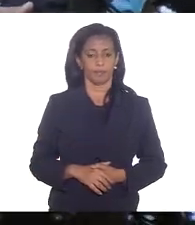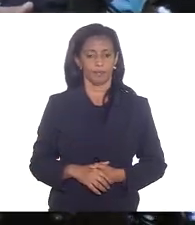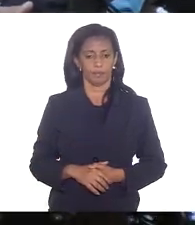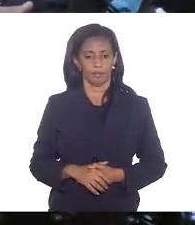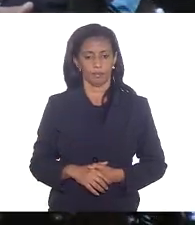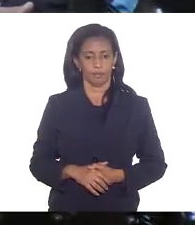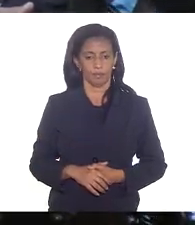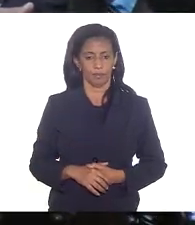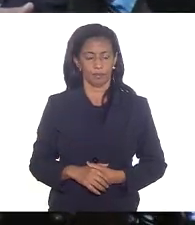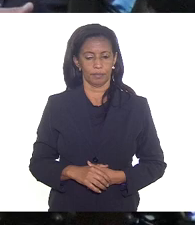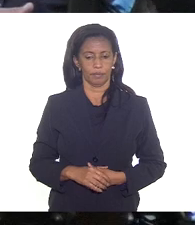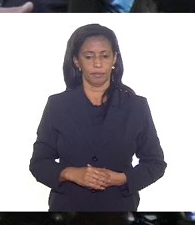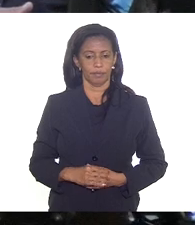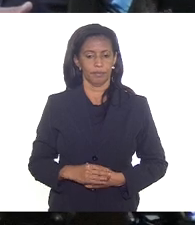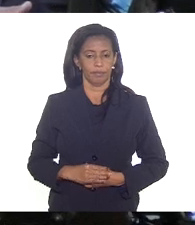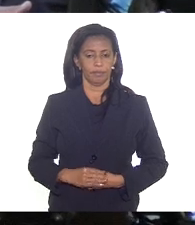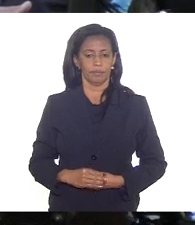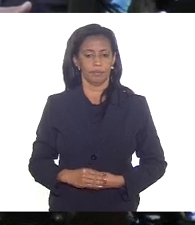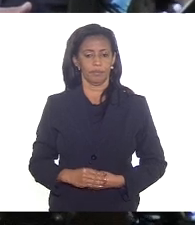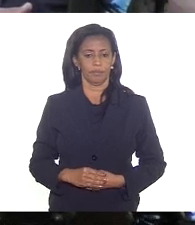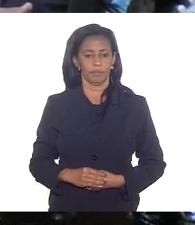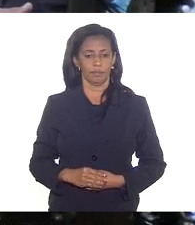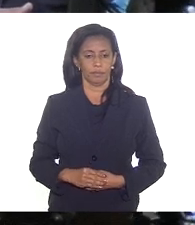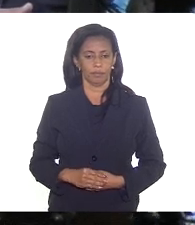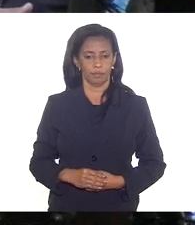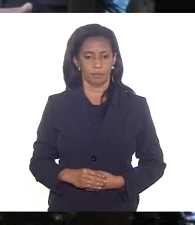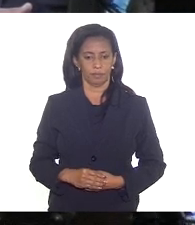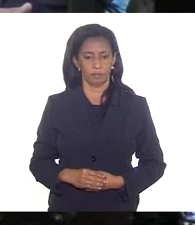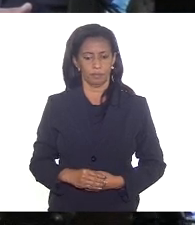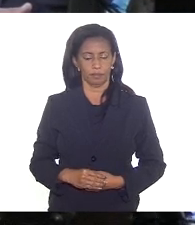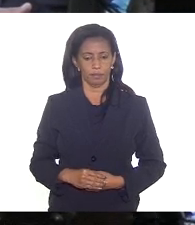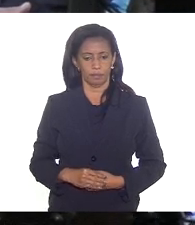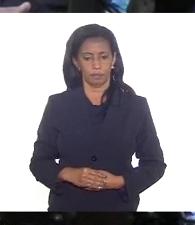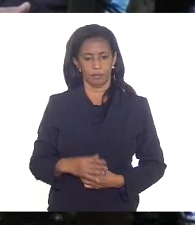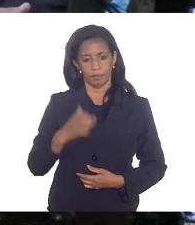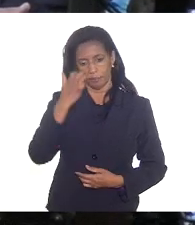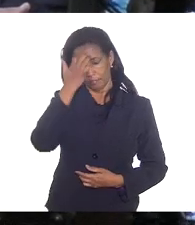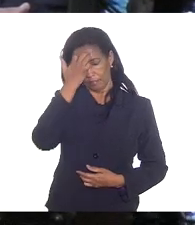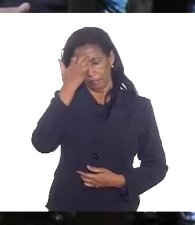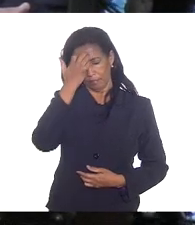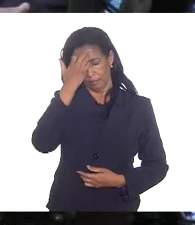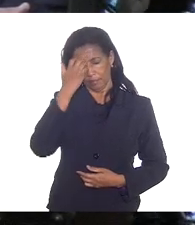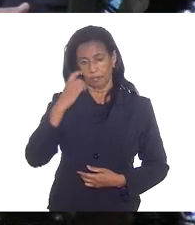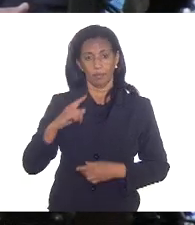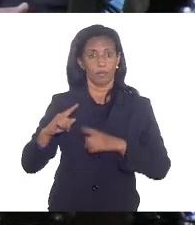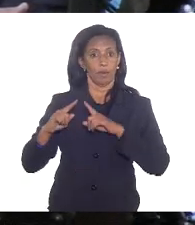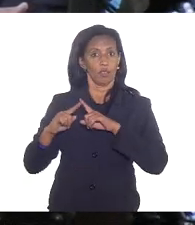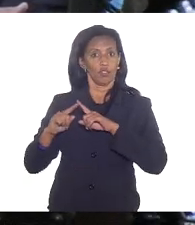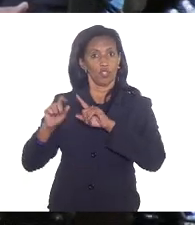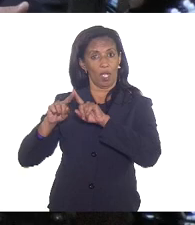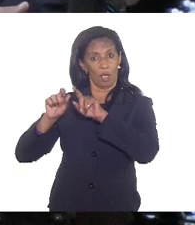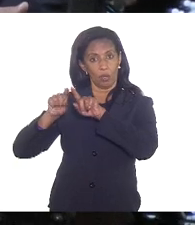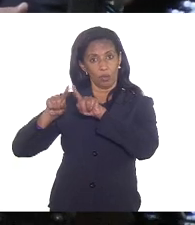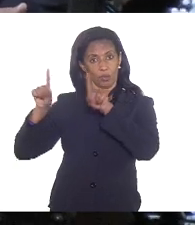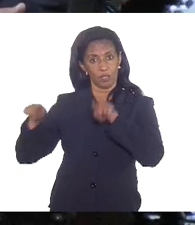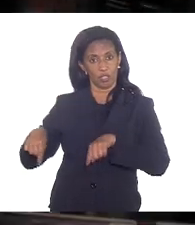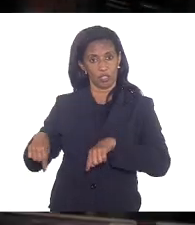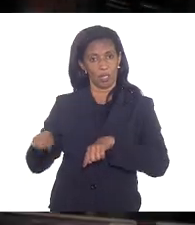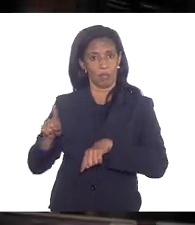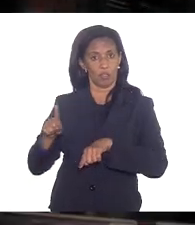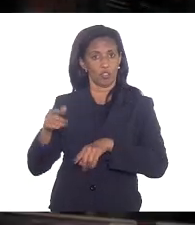Marta e depois de pintado pode ser poderia dois três minutos por favor e o sistema Já está aberto para